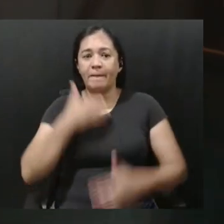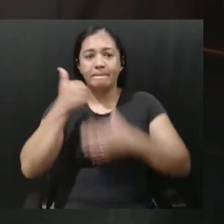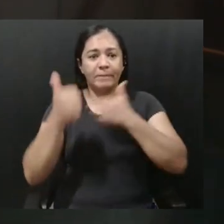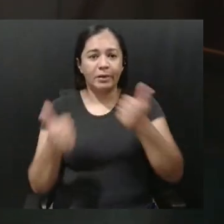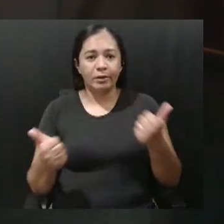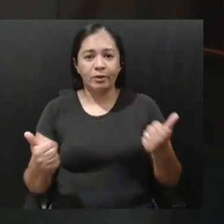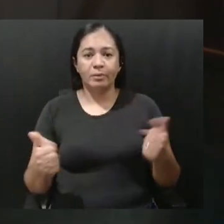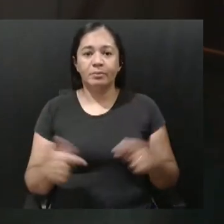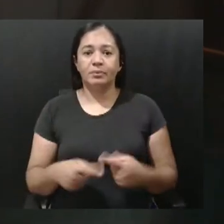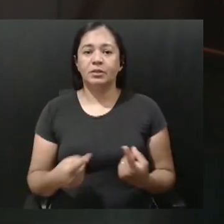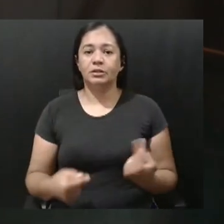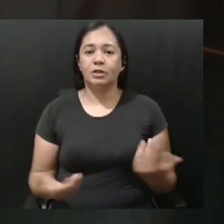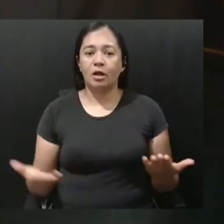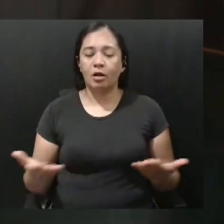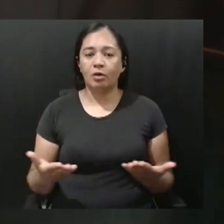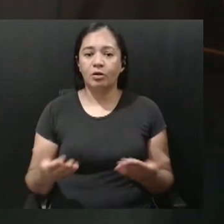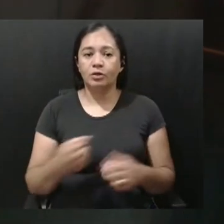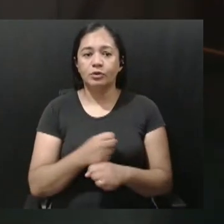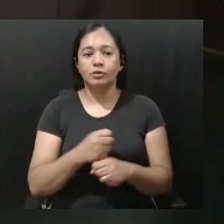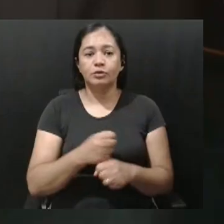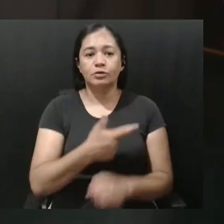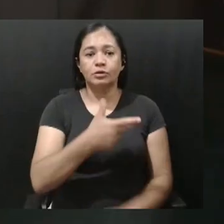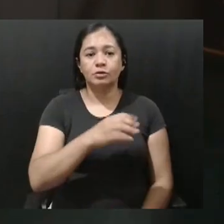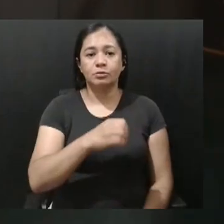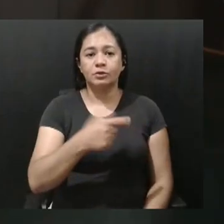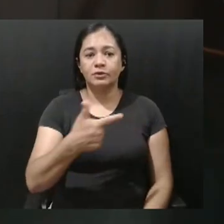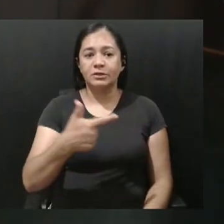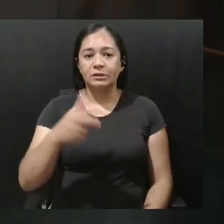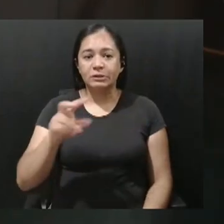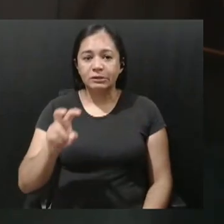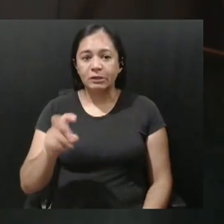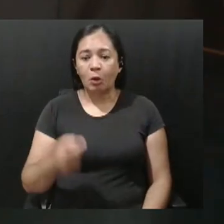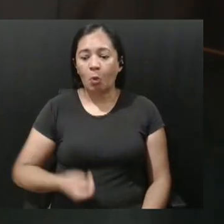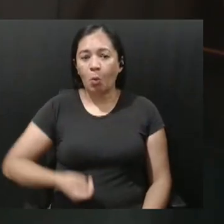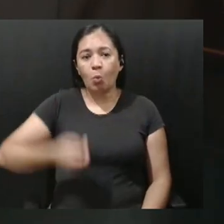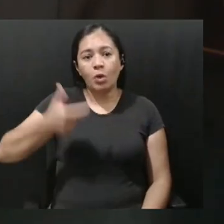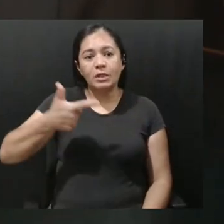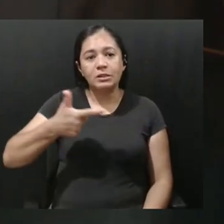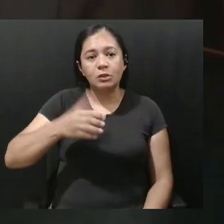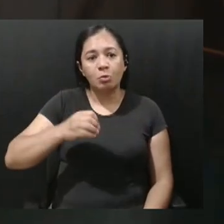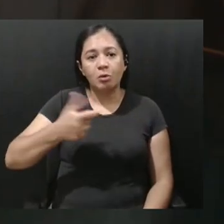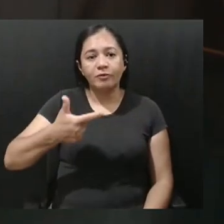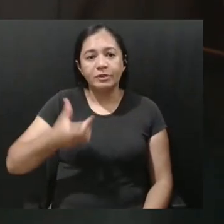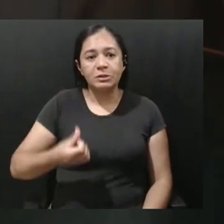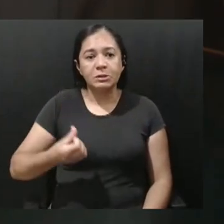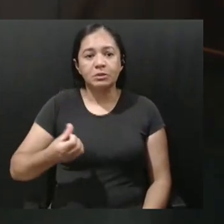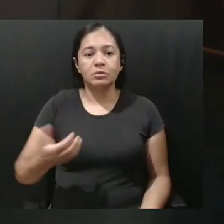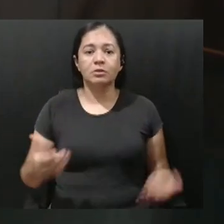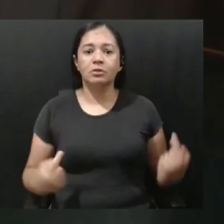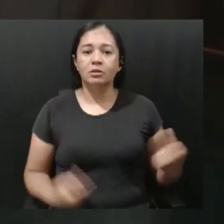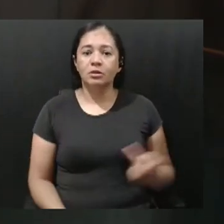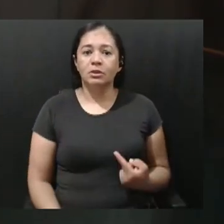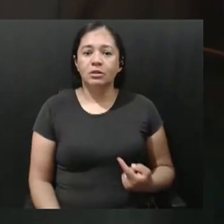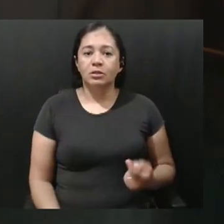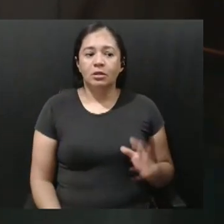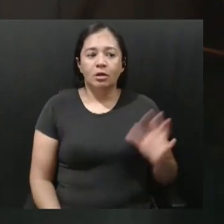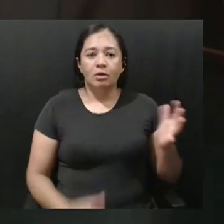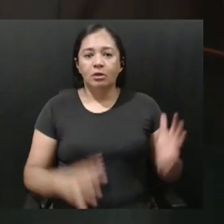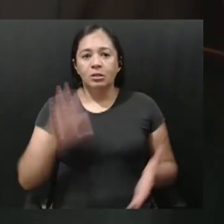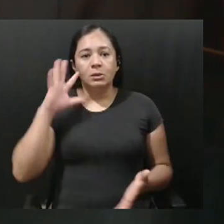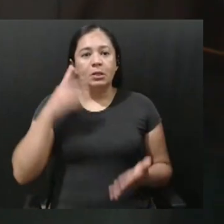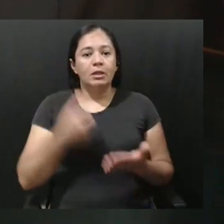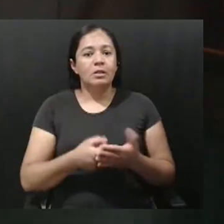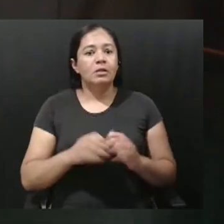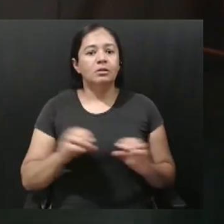em 2025, indo para 2026, final do ano, e a gente, tem situações não resolvidas com pessoas que a gente gosta, que a